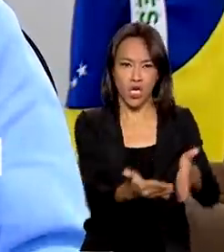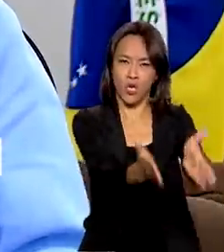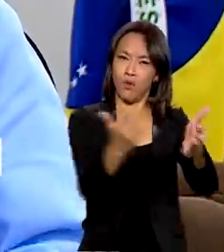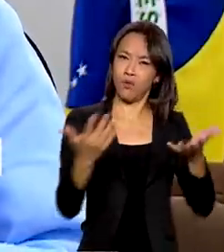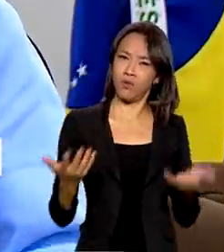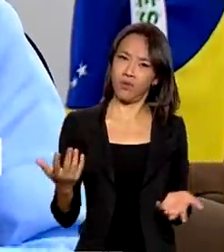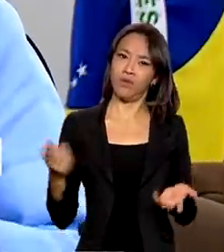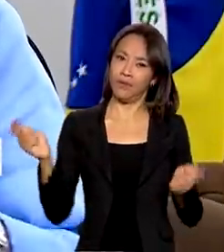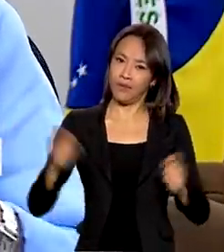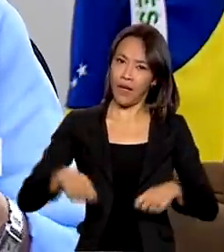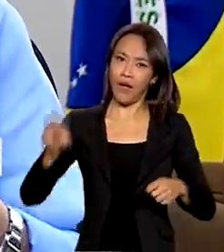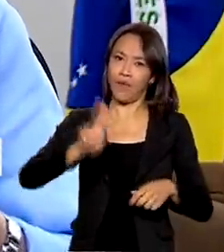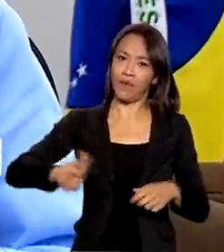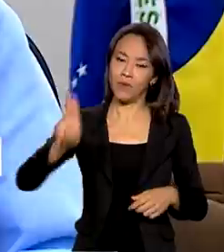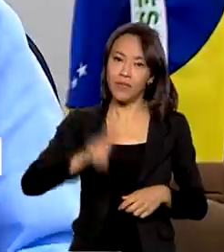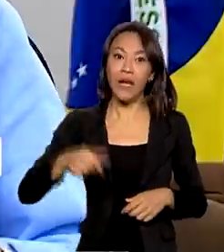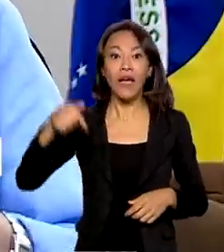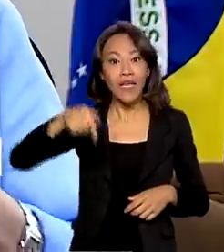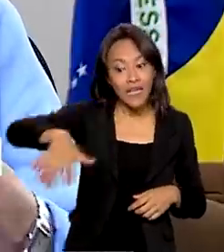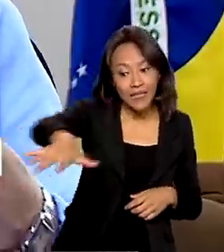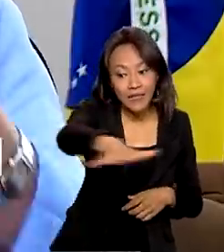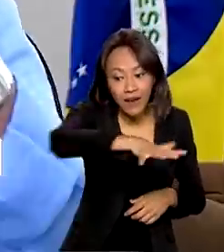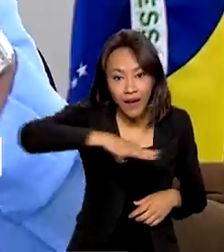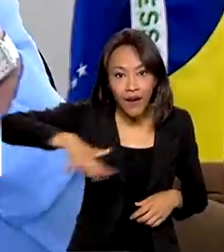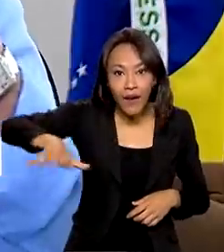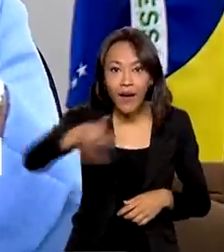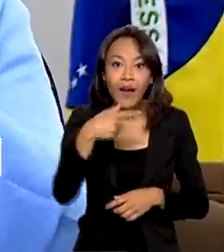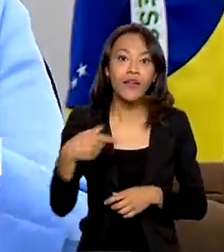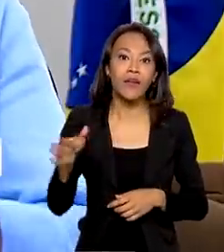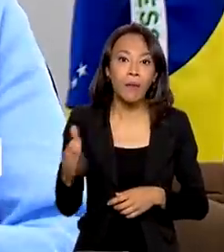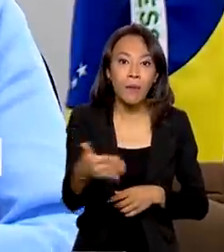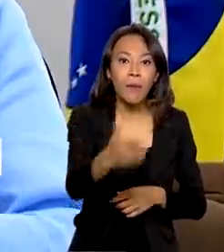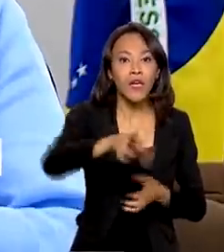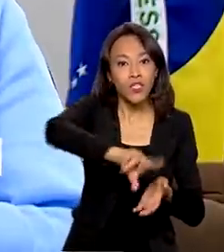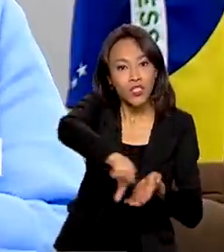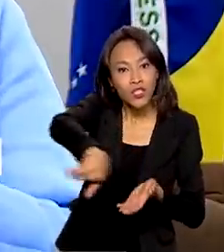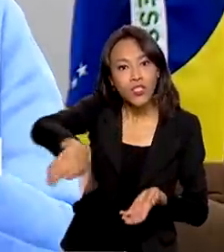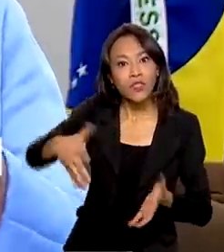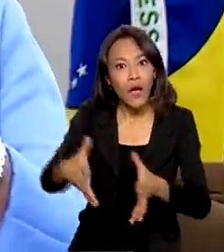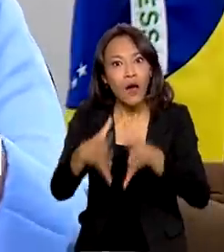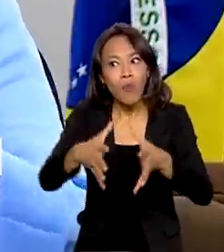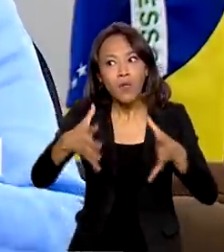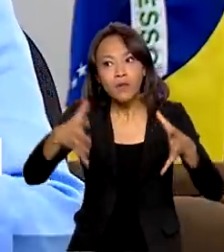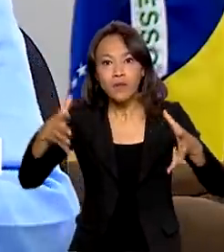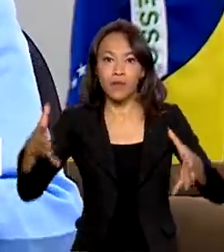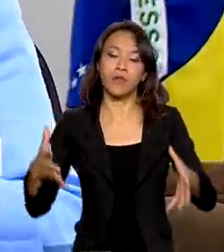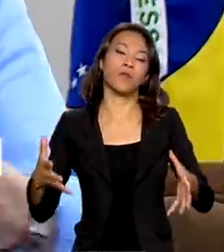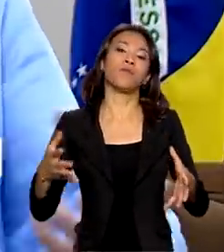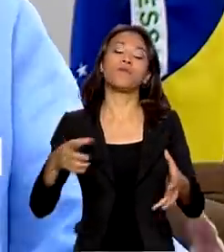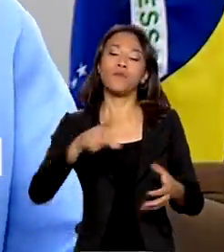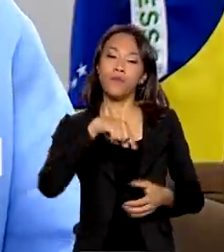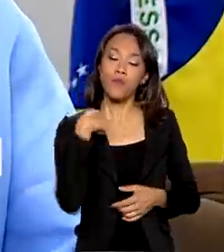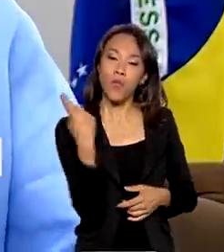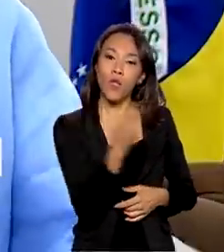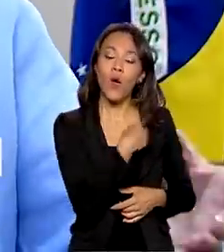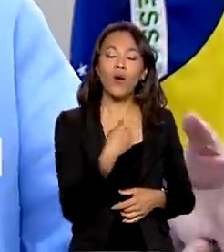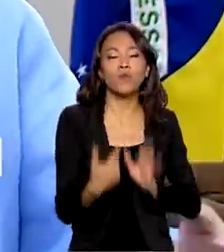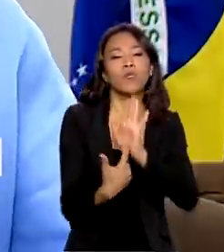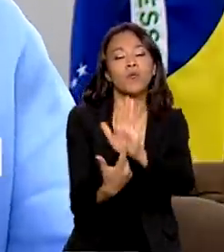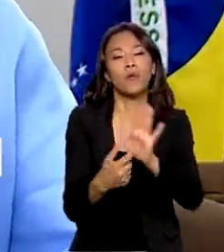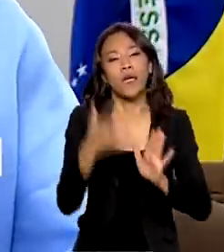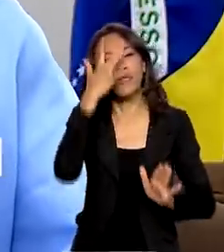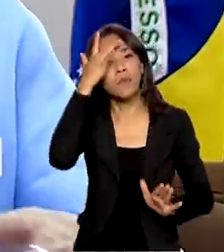e aquicultura que hoje vem crescendo muito nós colocamos aí outorgas né Para que as pessoas pudessem